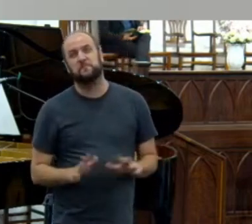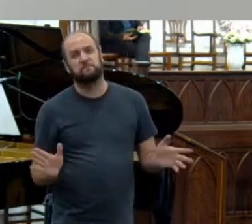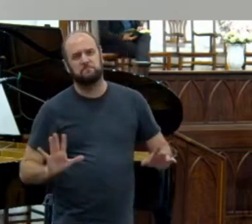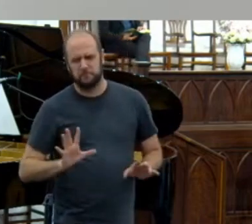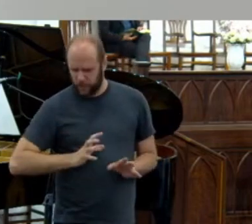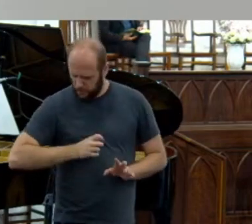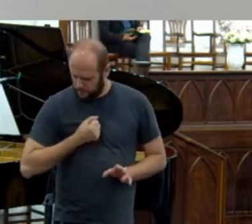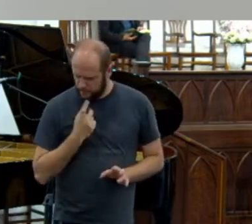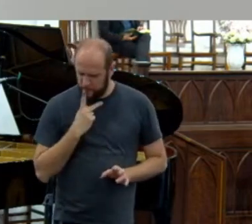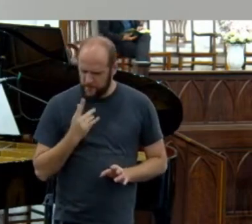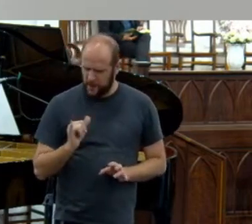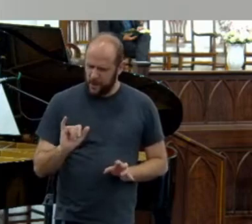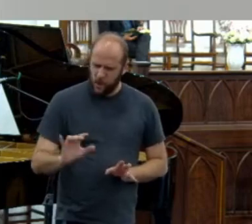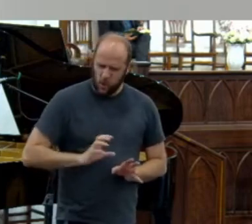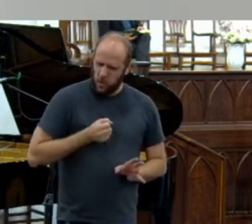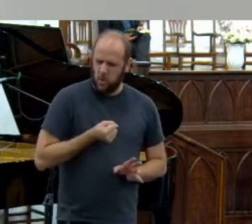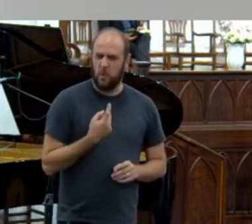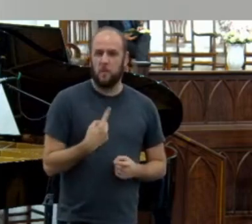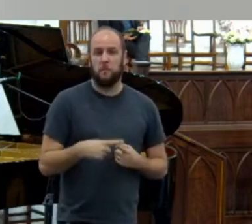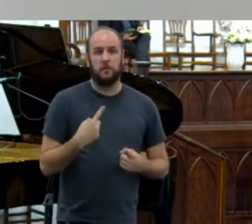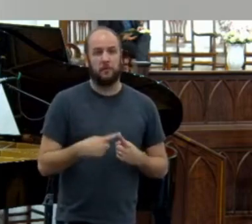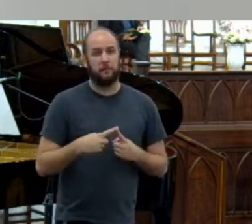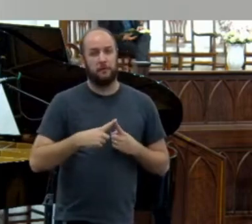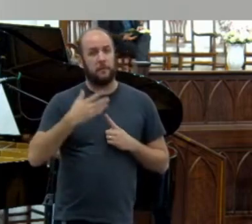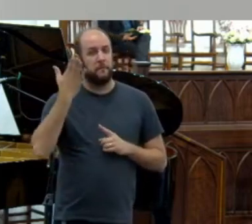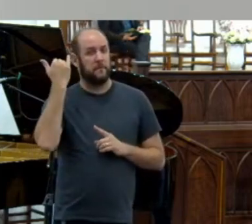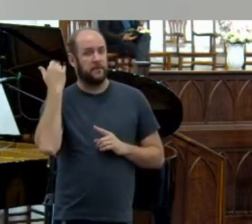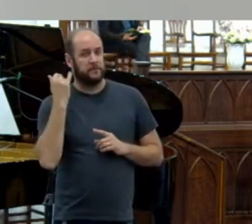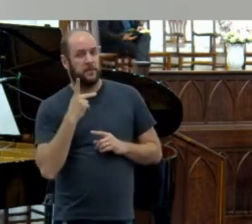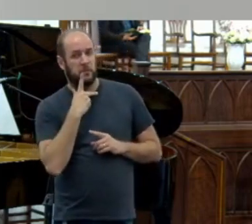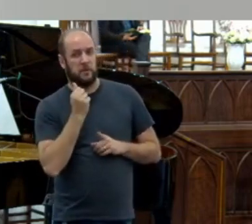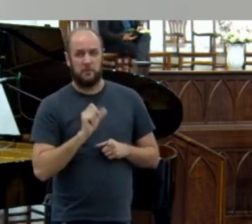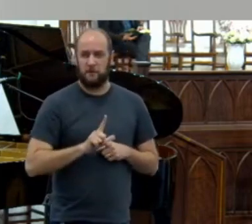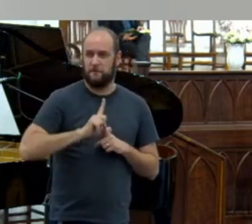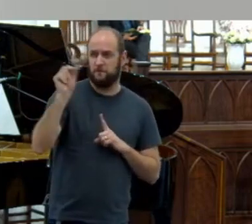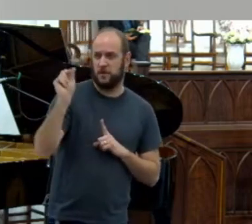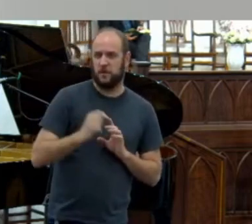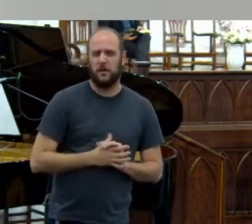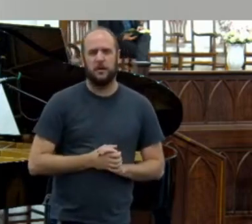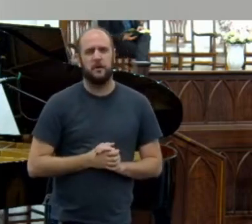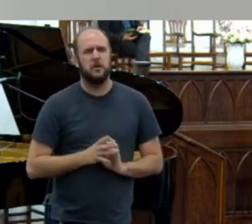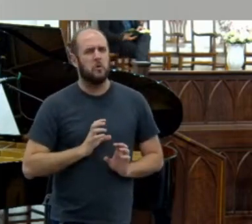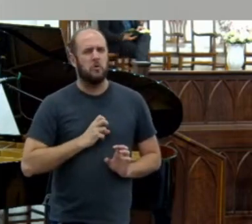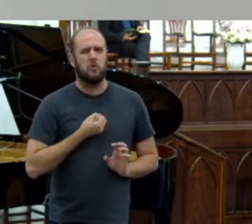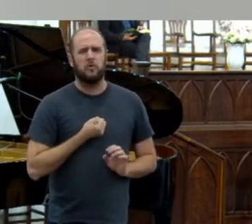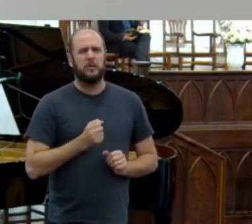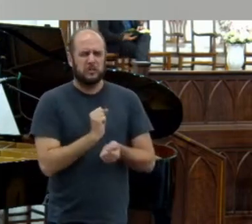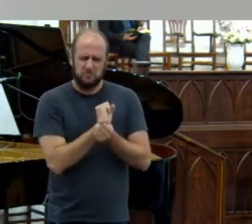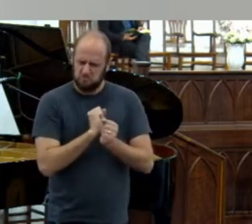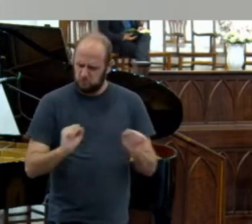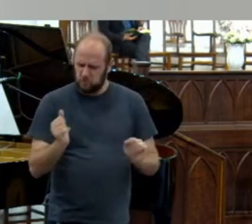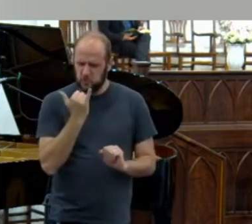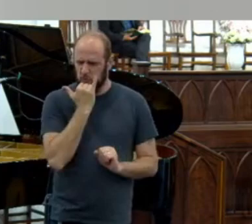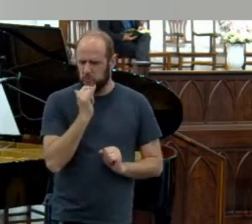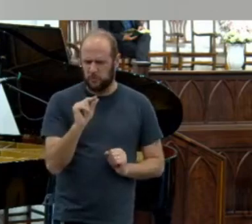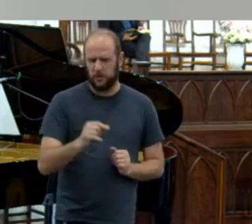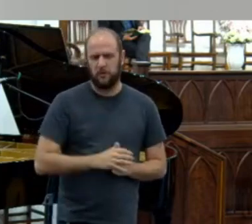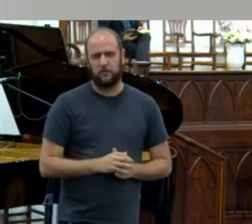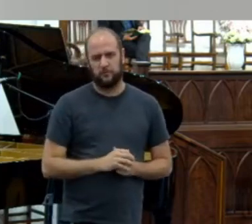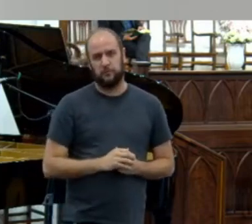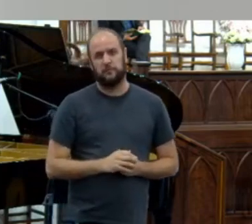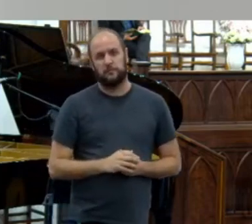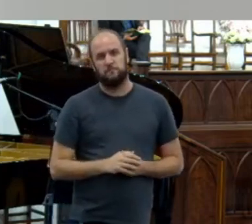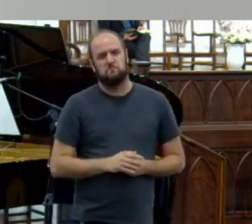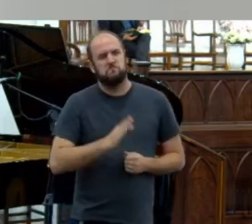Odeia o pai dele, porque o pai dele abandonou a mãe dele, e era impossível para ele perdoar.